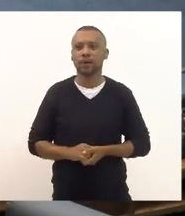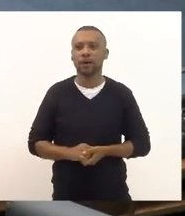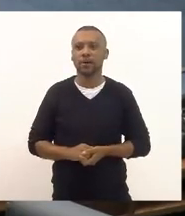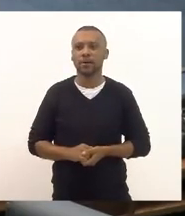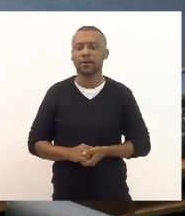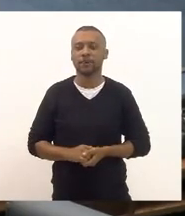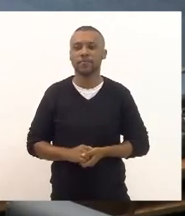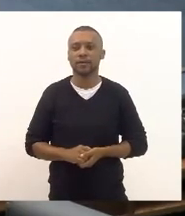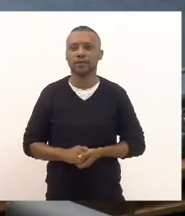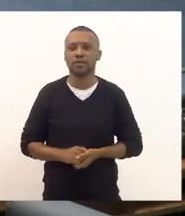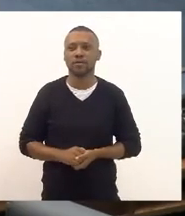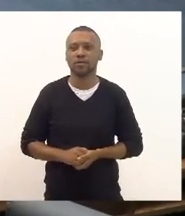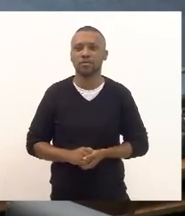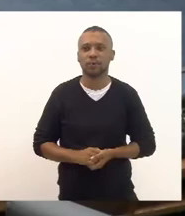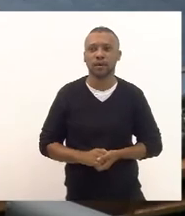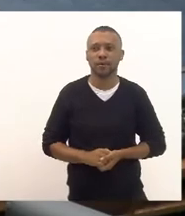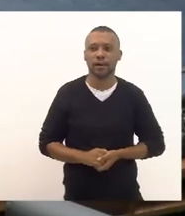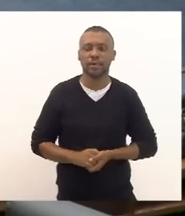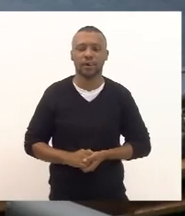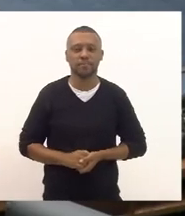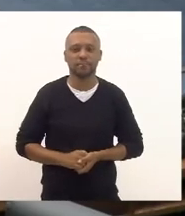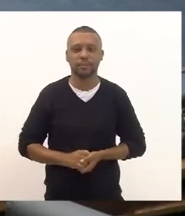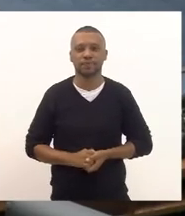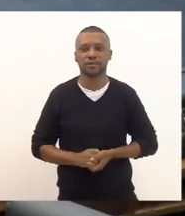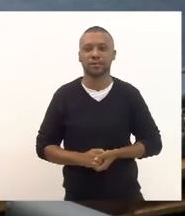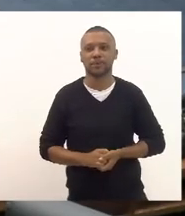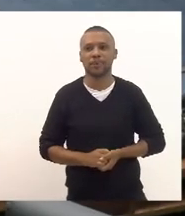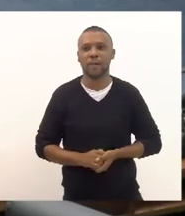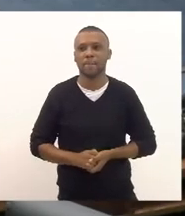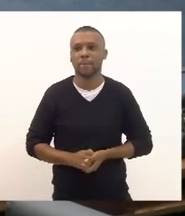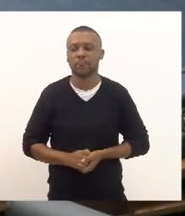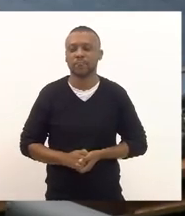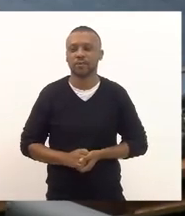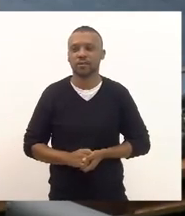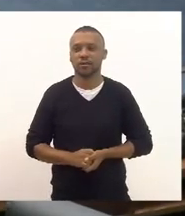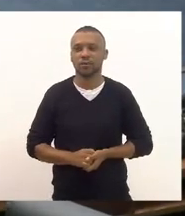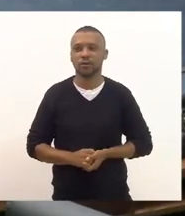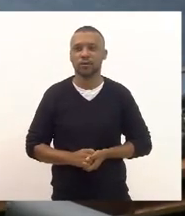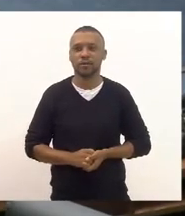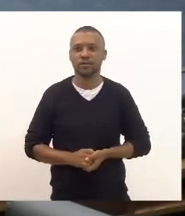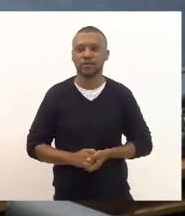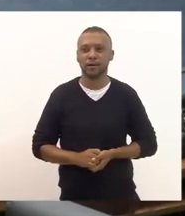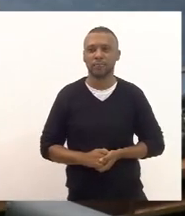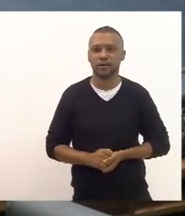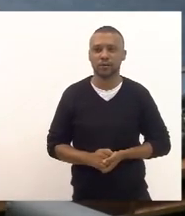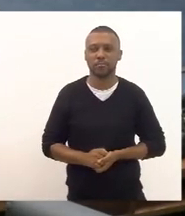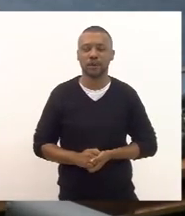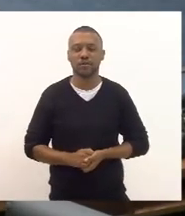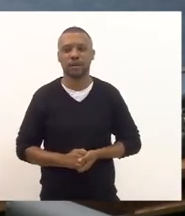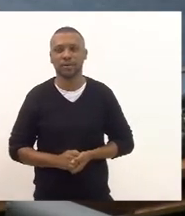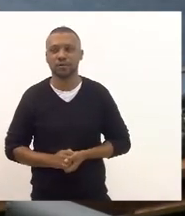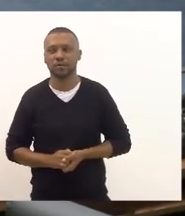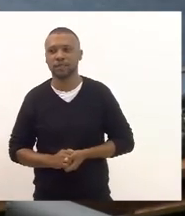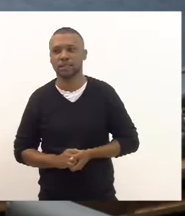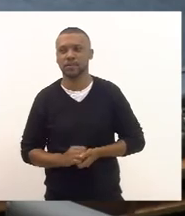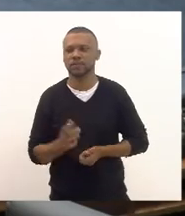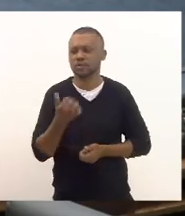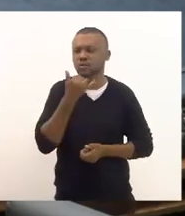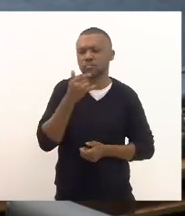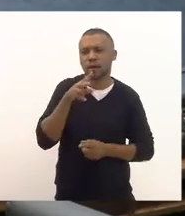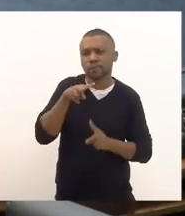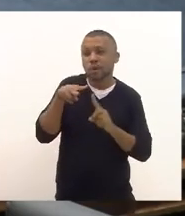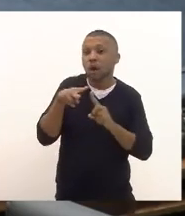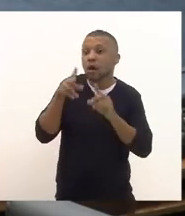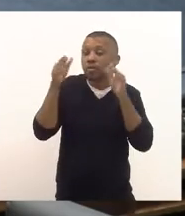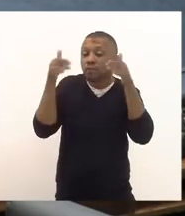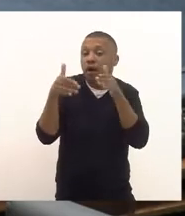Ah tá bom você prega então e não não Já entendi já entendi pode ser o seguinte já do ponto de